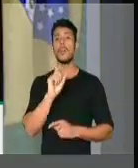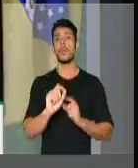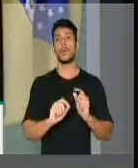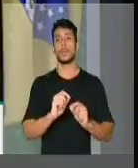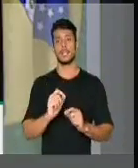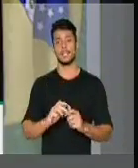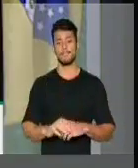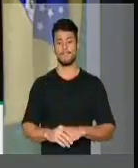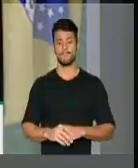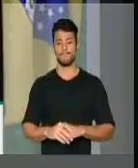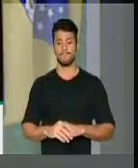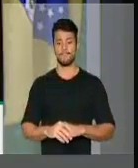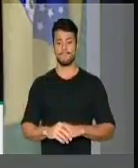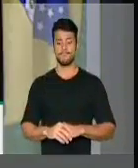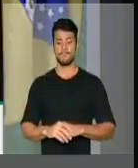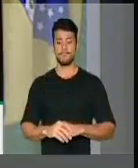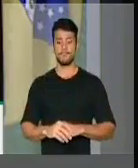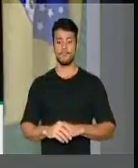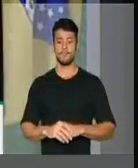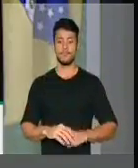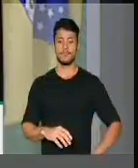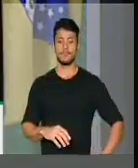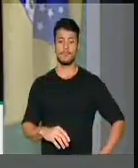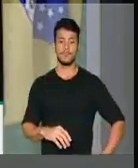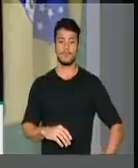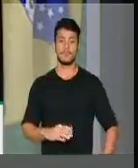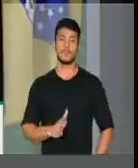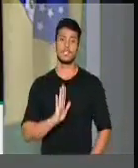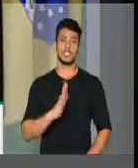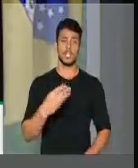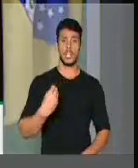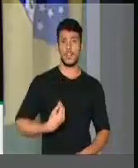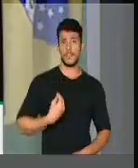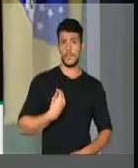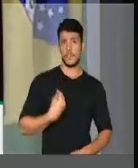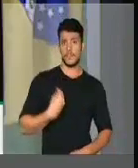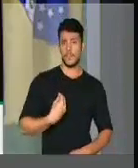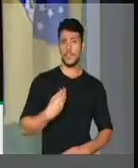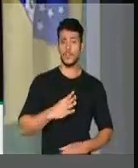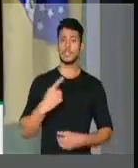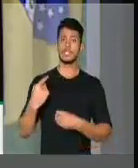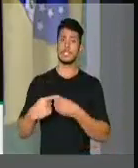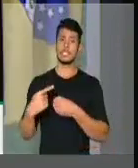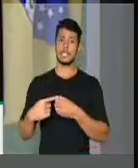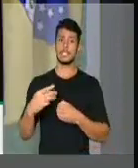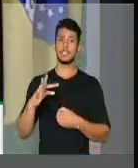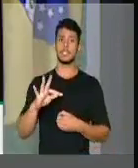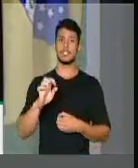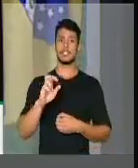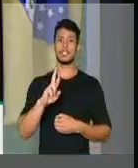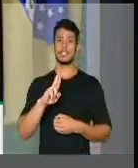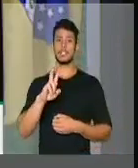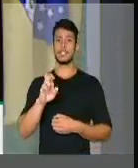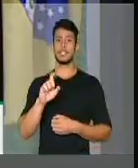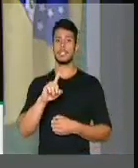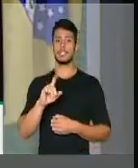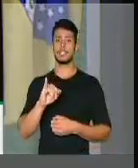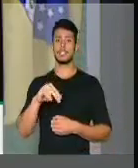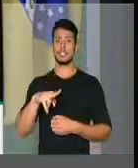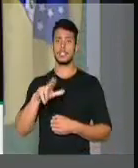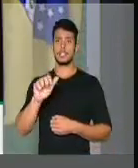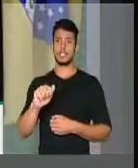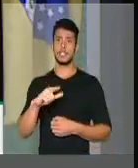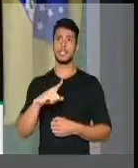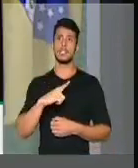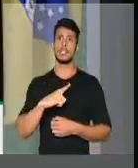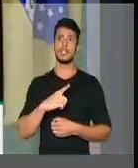Embora, diz ele, viver sempre Teresina, mas conhecendo a realidade do Estado, diz muita propriedade. Acho necessária